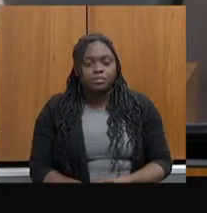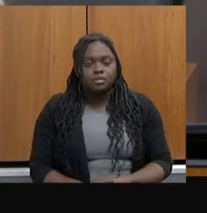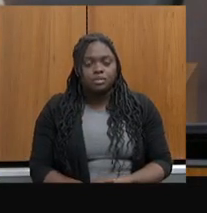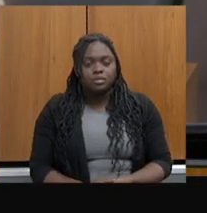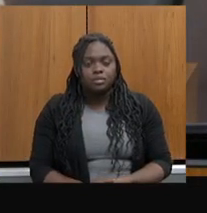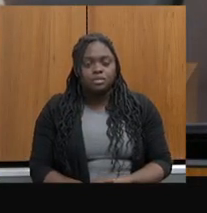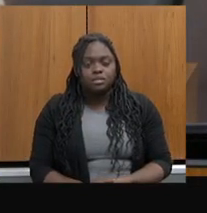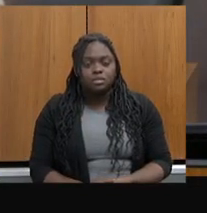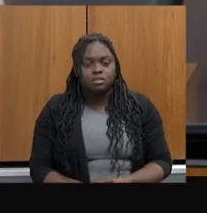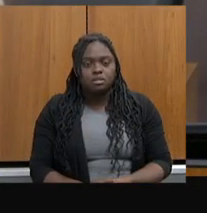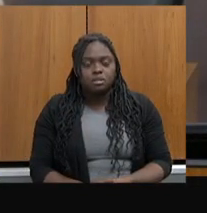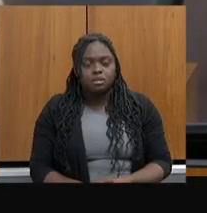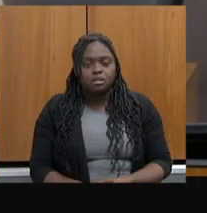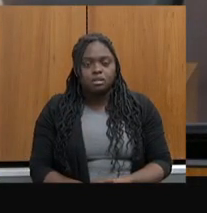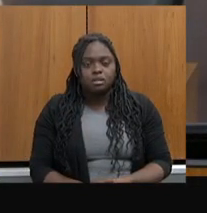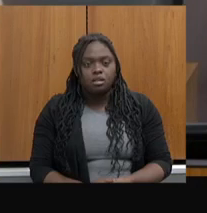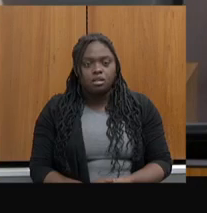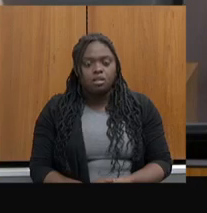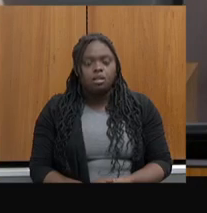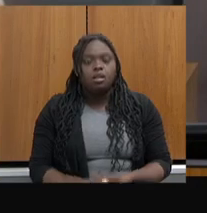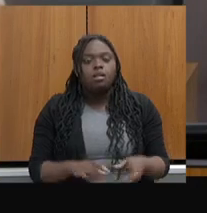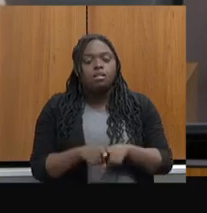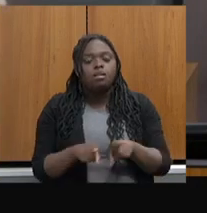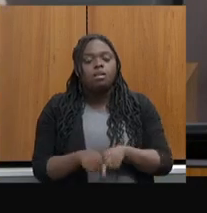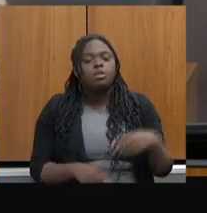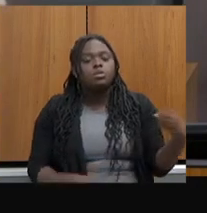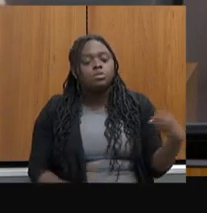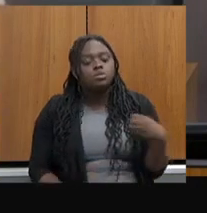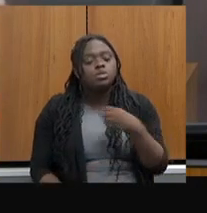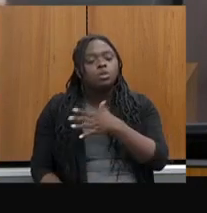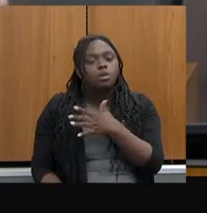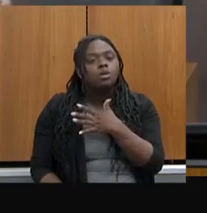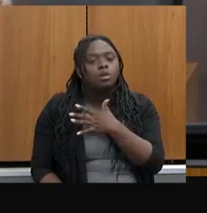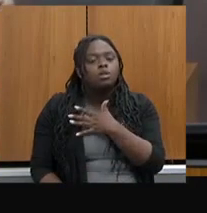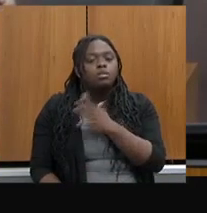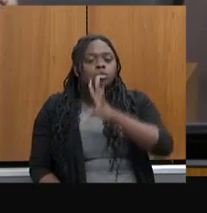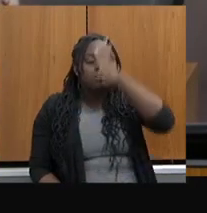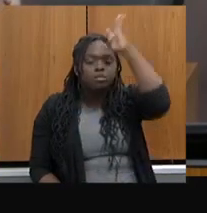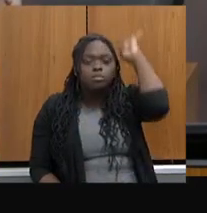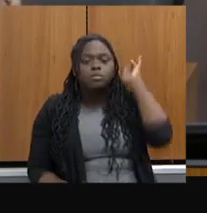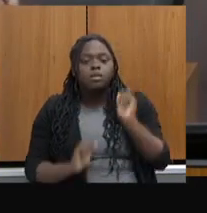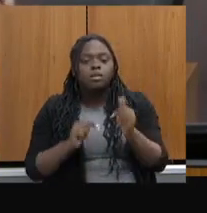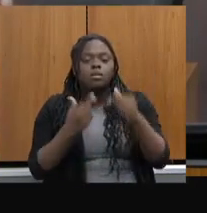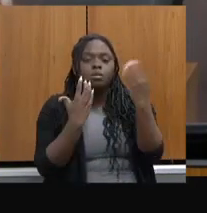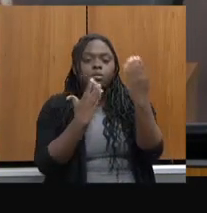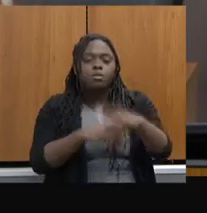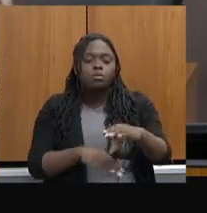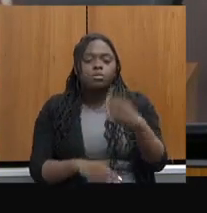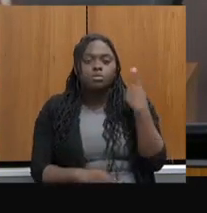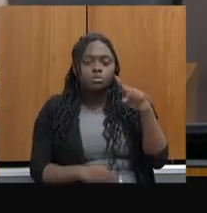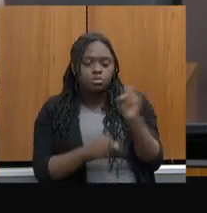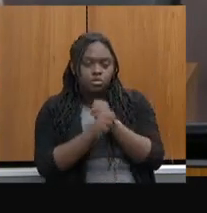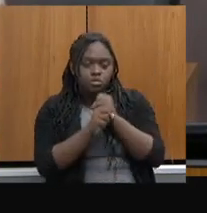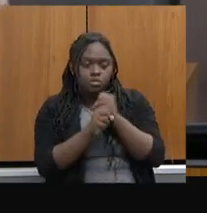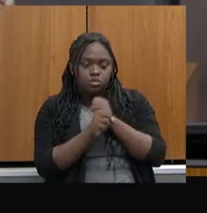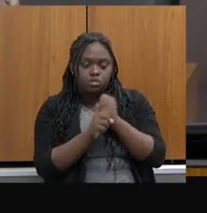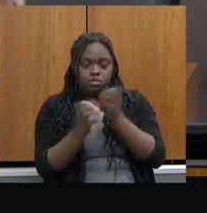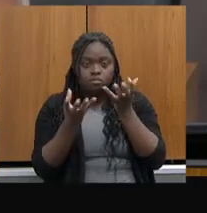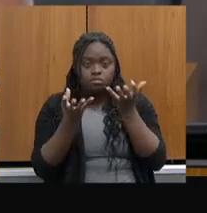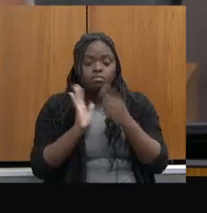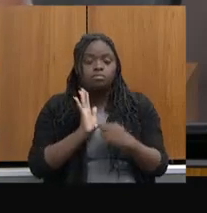medidas de recomposição e o ingresso dos novos militares por meio de realização de concursos nos últimos anos então queremos